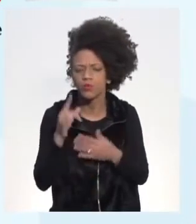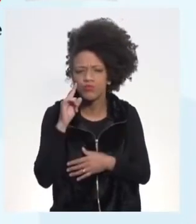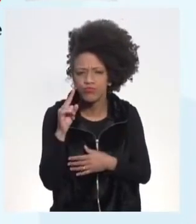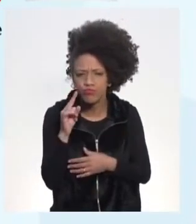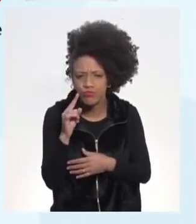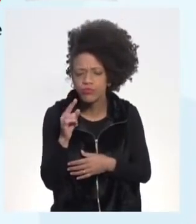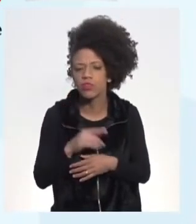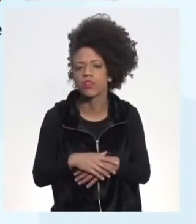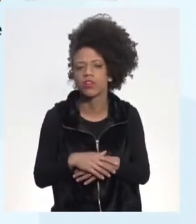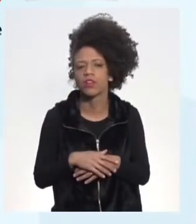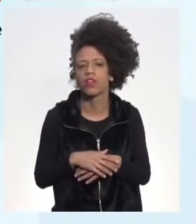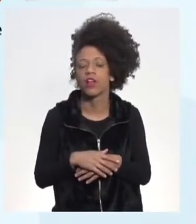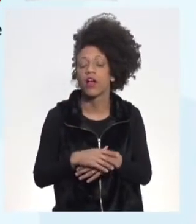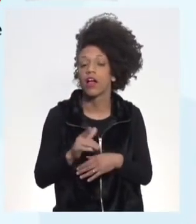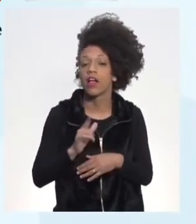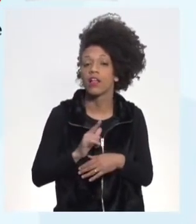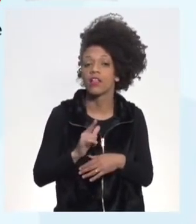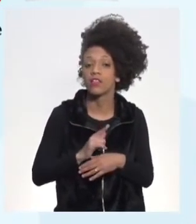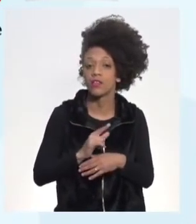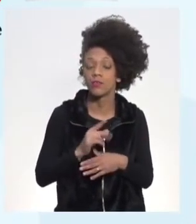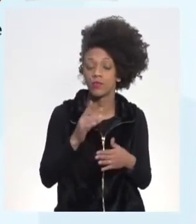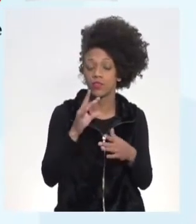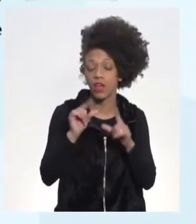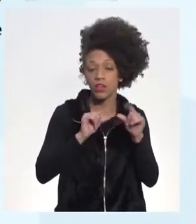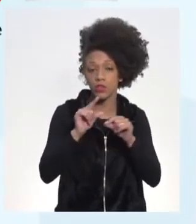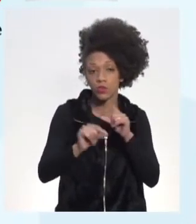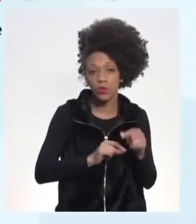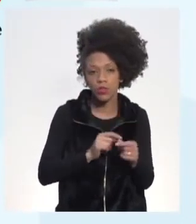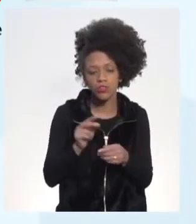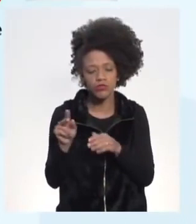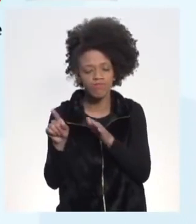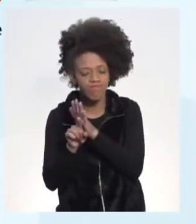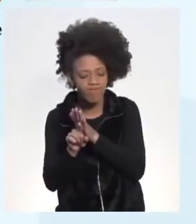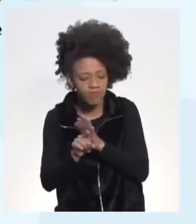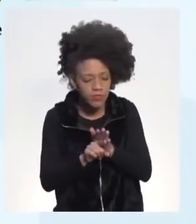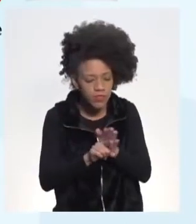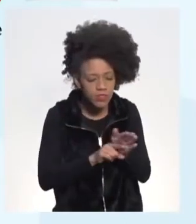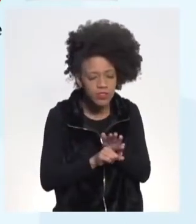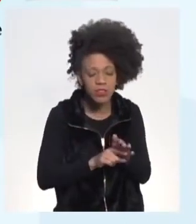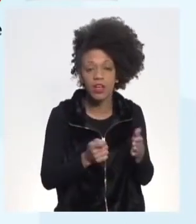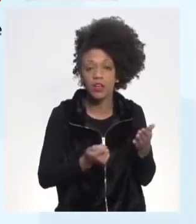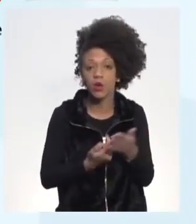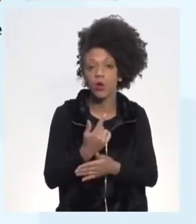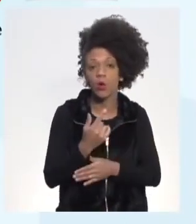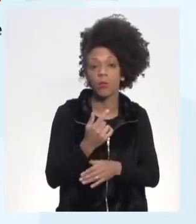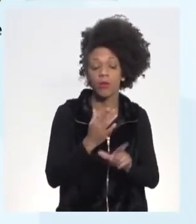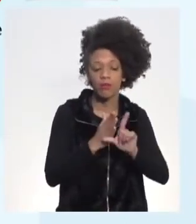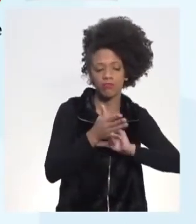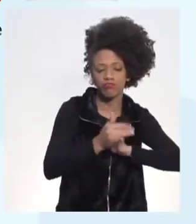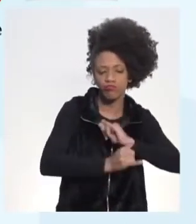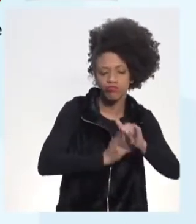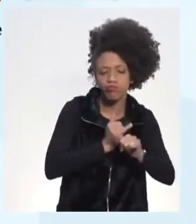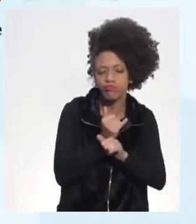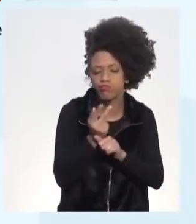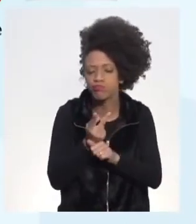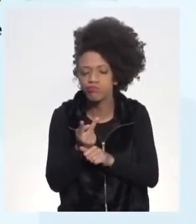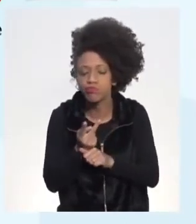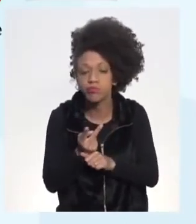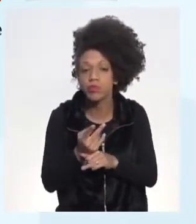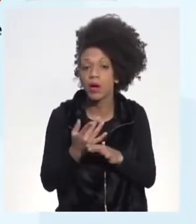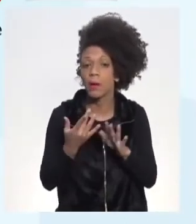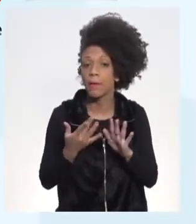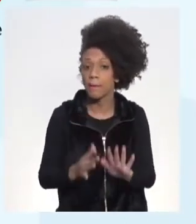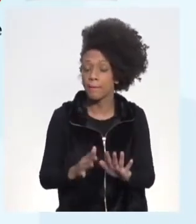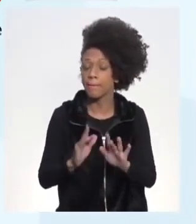a opção de pesquisar e comprar produtos por meio da internet. Para evitar transtornos, é preciso